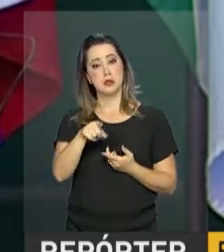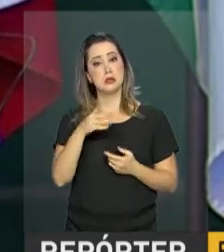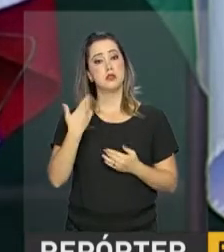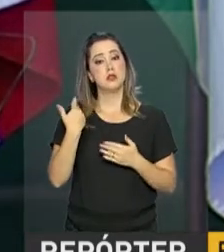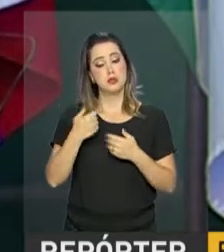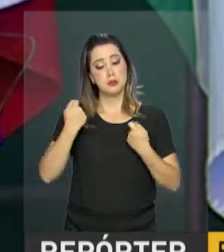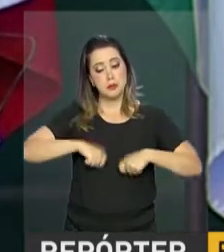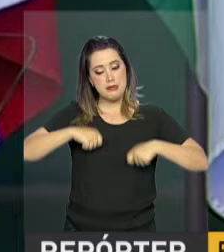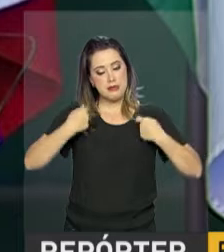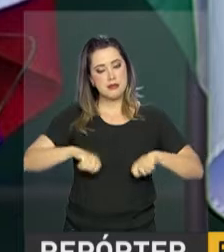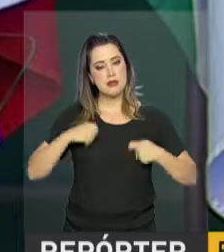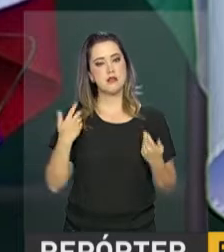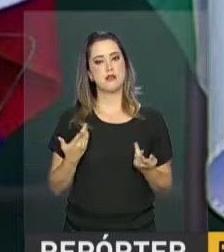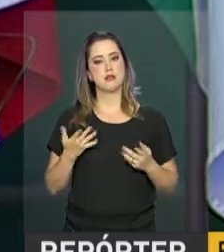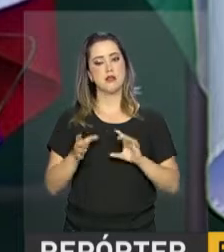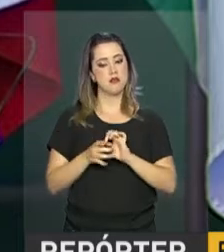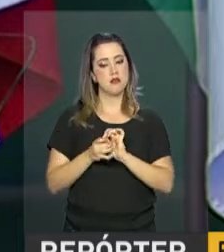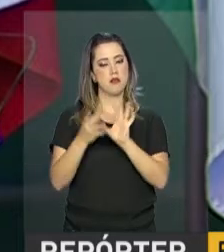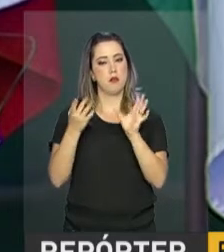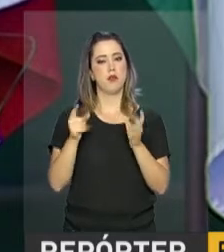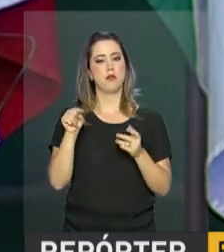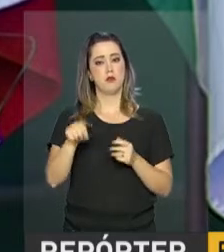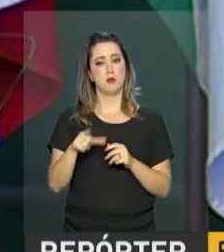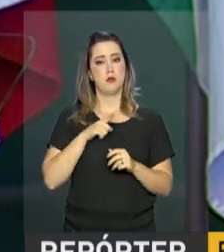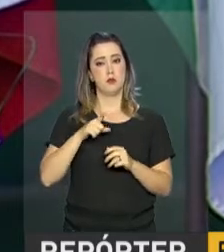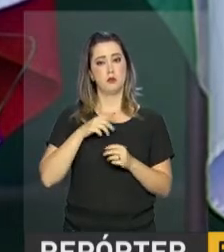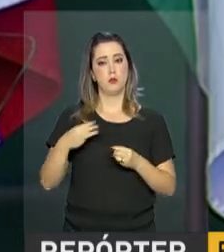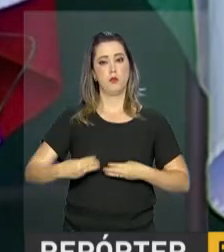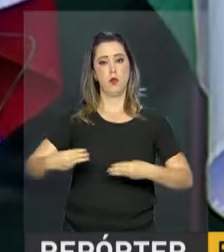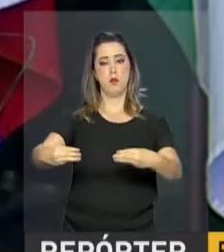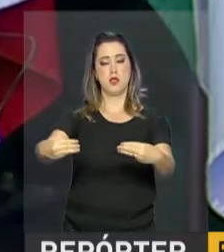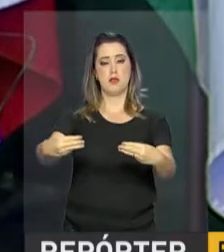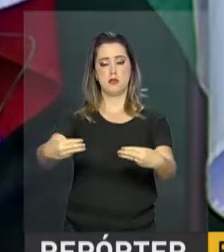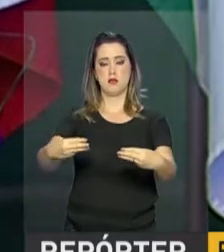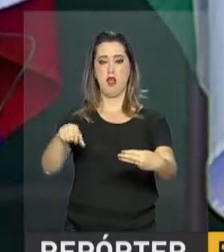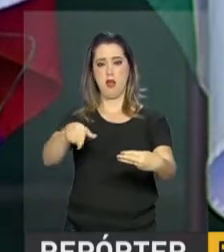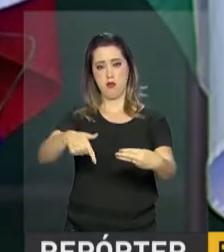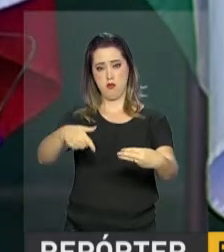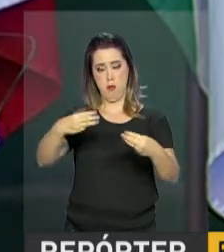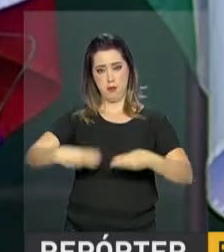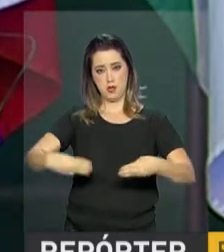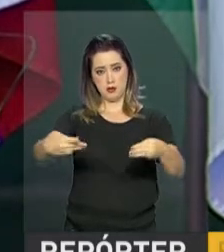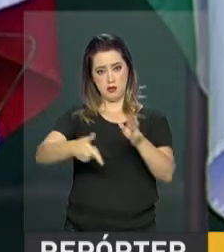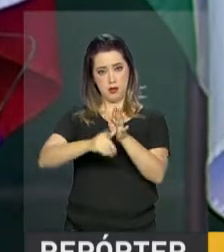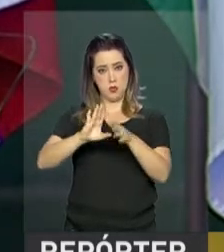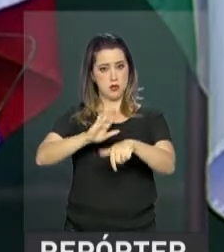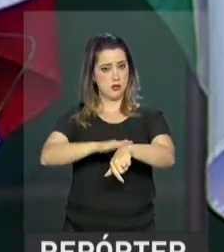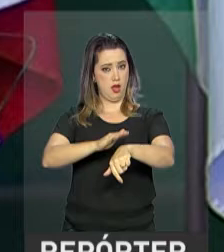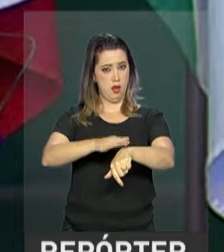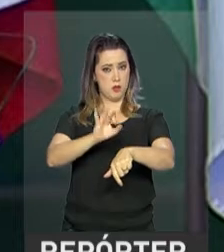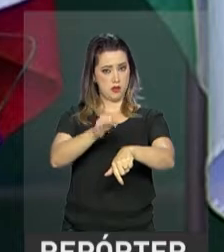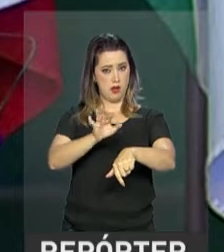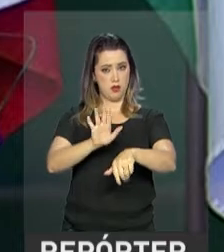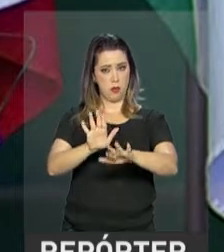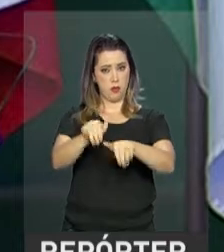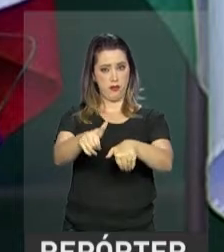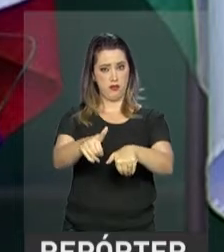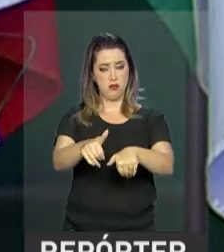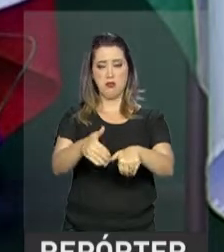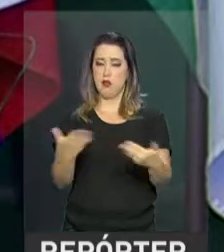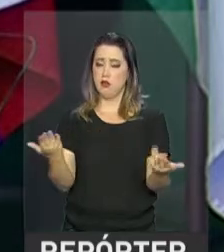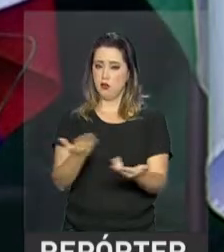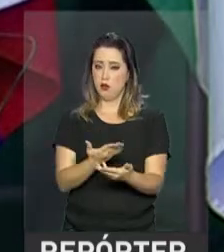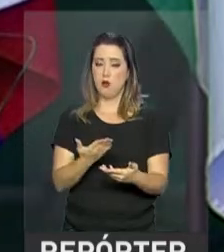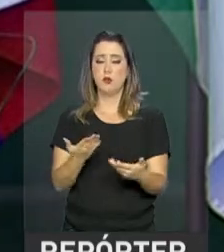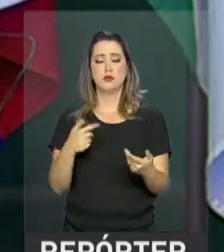perenidade autoriza a que ele deixe de ser o ministério que não extraordinário se reflete a uma temporalidade